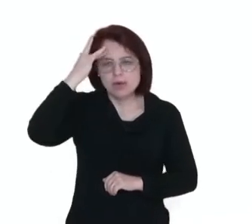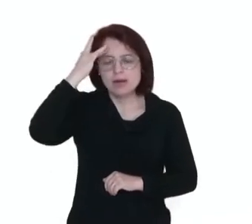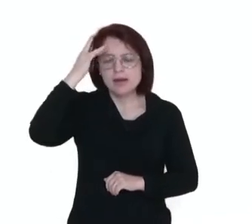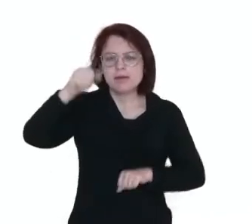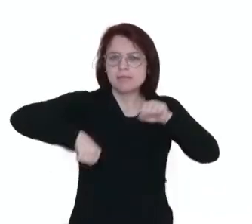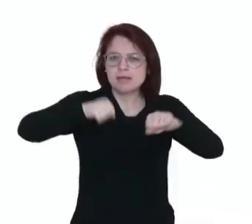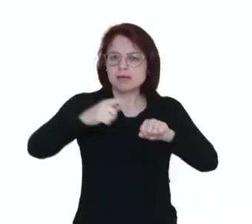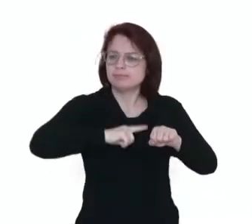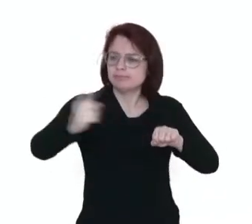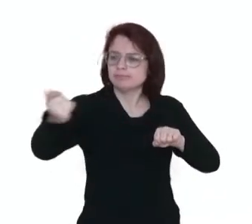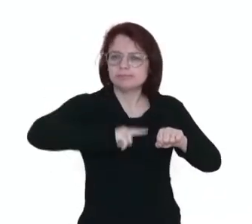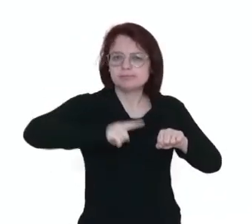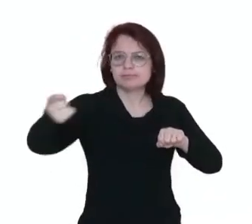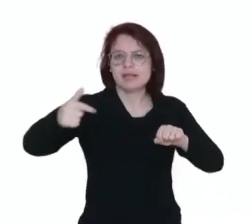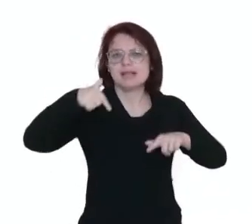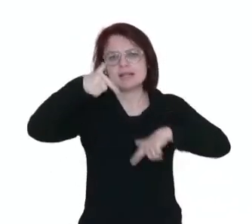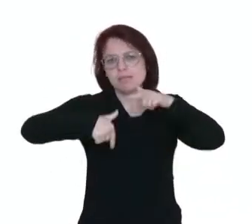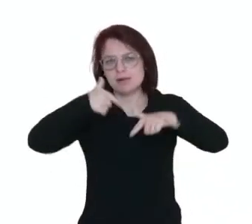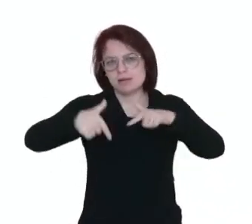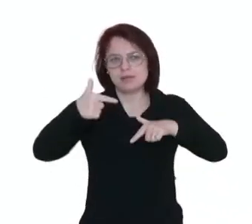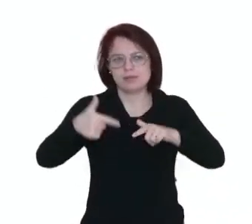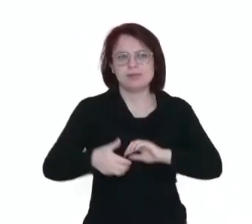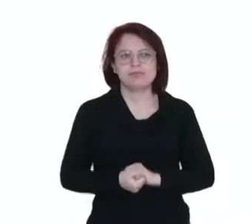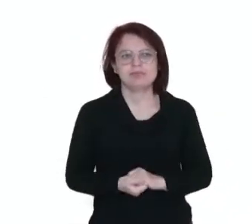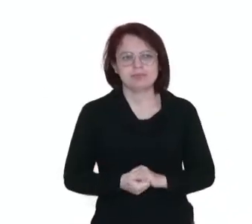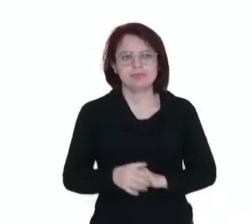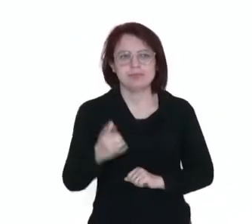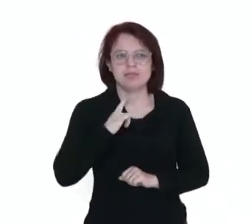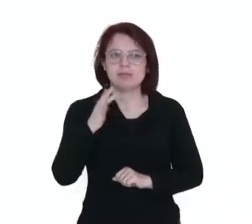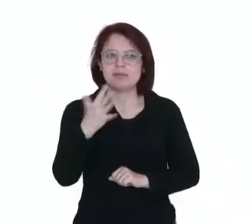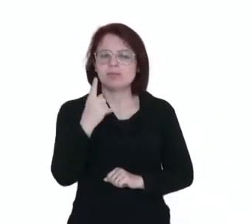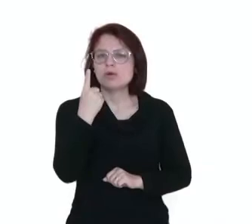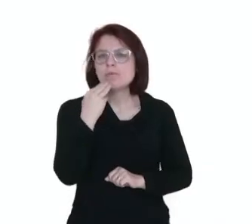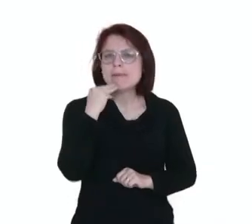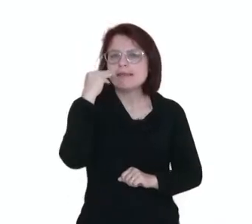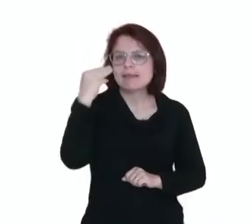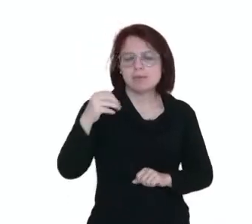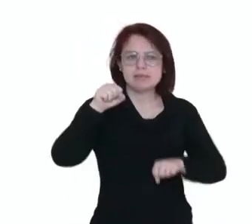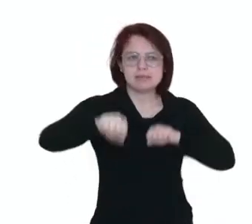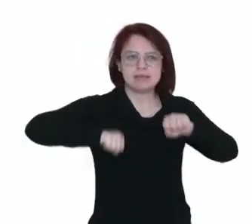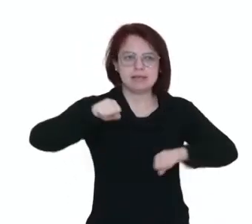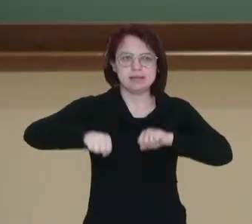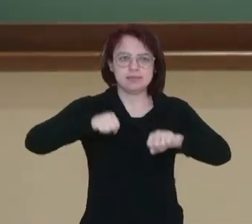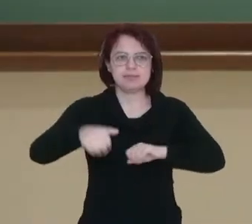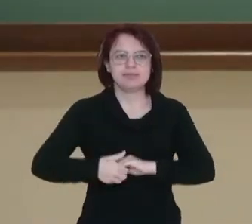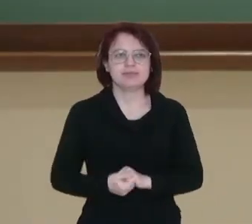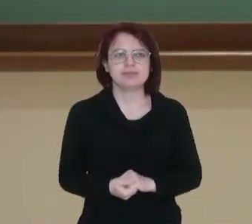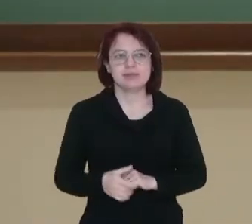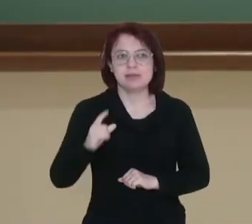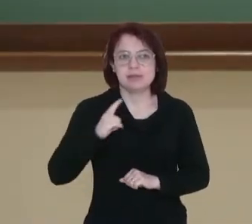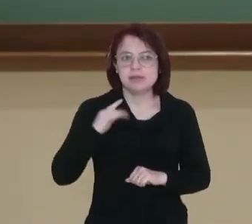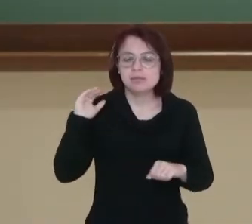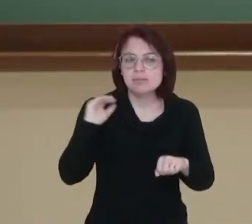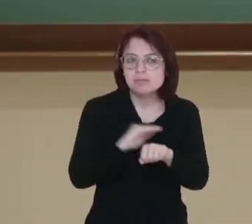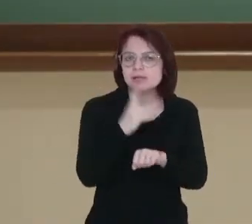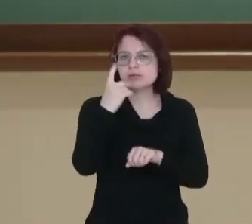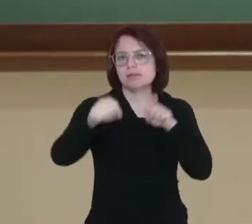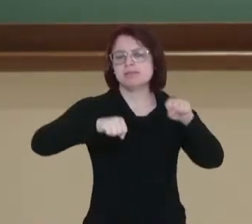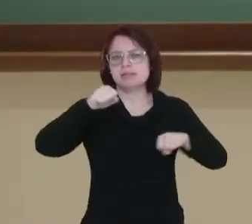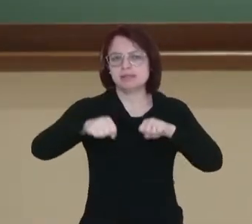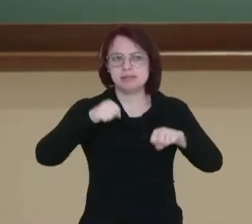população de 500 mil pessoas abriga cerca de 1 milhão de bicicletas. Olha, tem mais de uma bicicleta, inclusive,